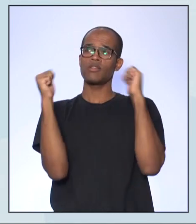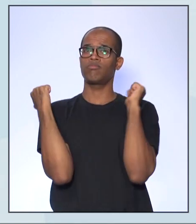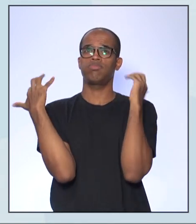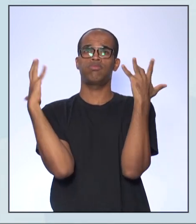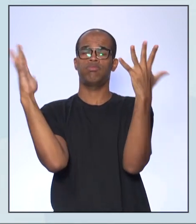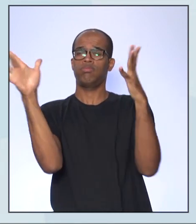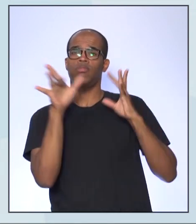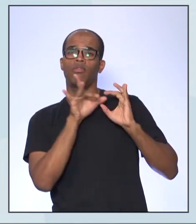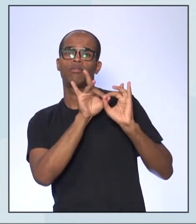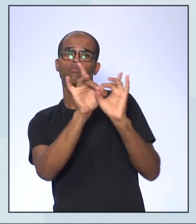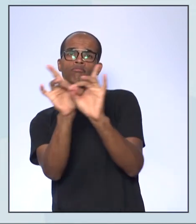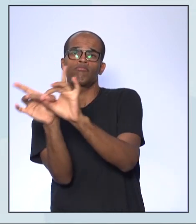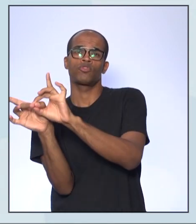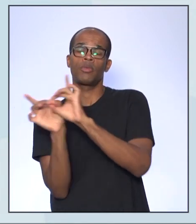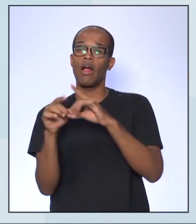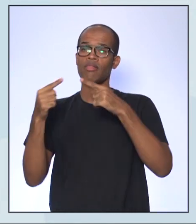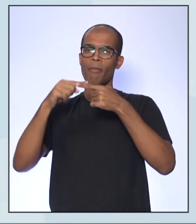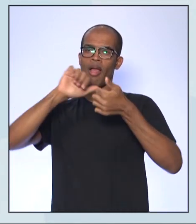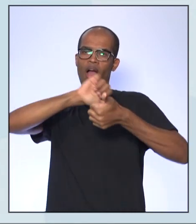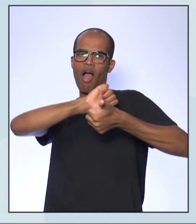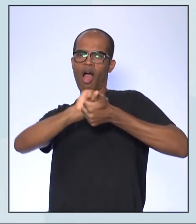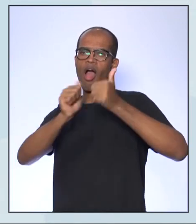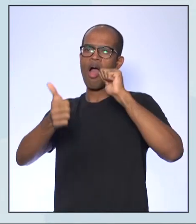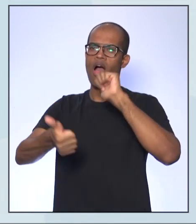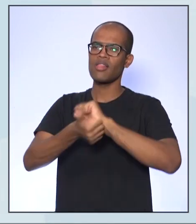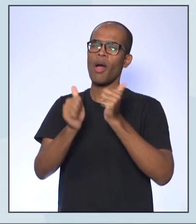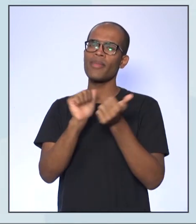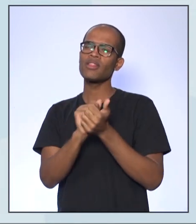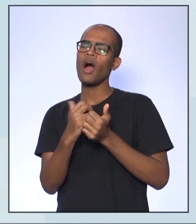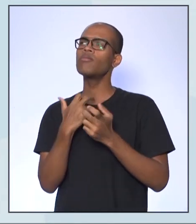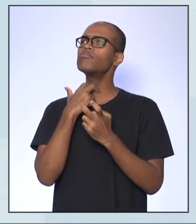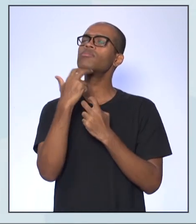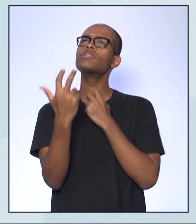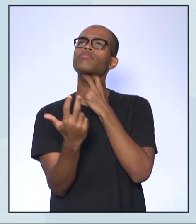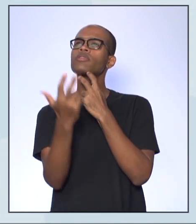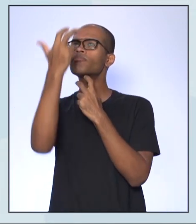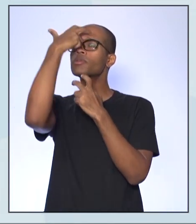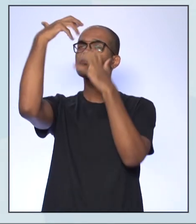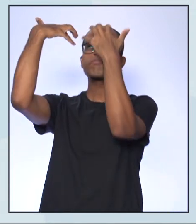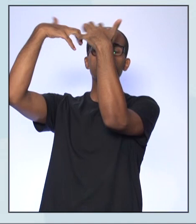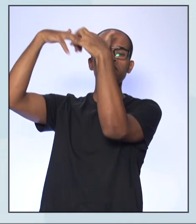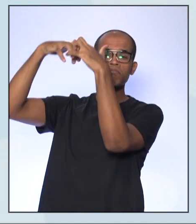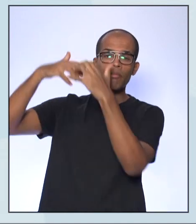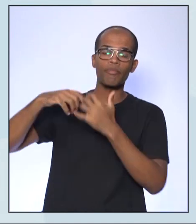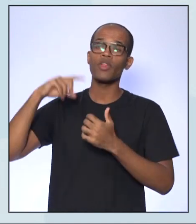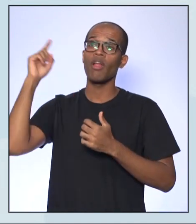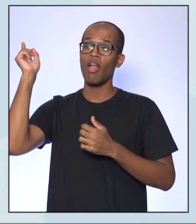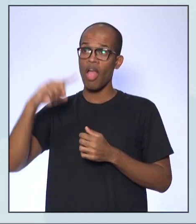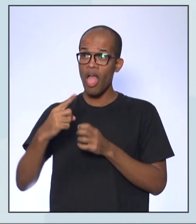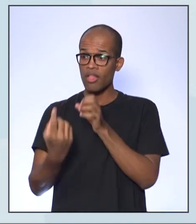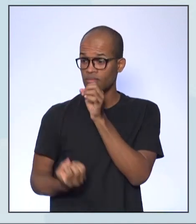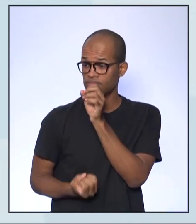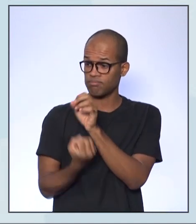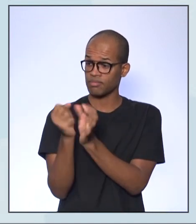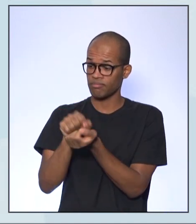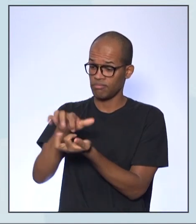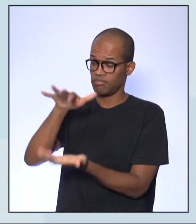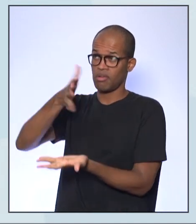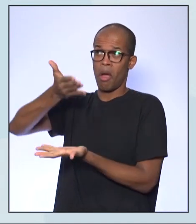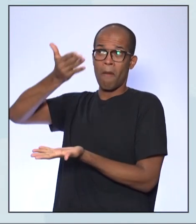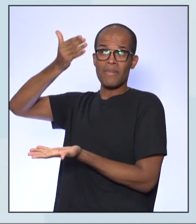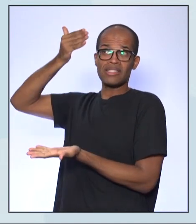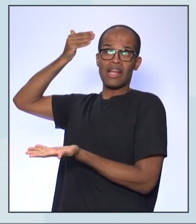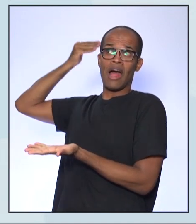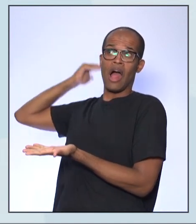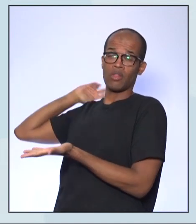e adaptar-se perfeitamente aos nossos órgãos vocais e cerebrais. Por ser criação de povos que aqui viveram e